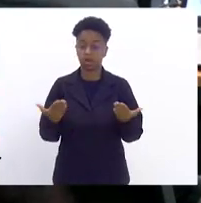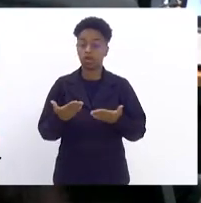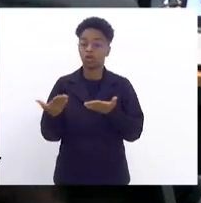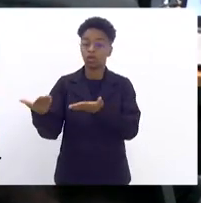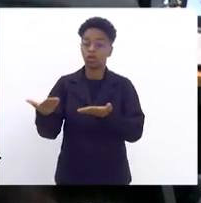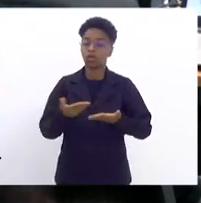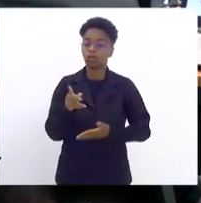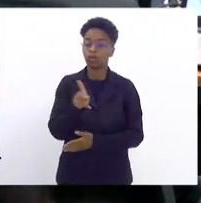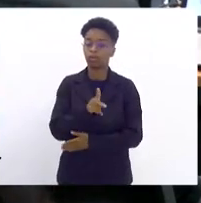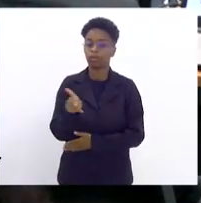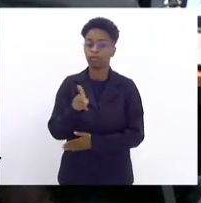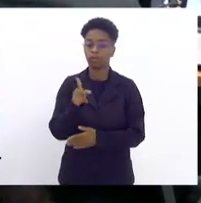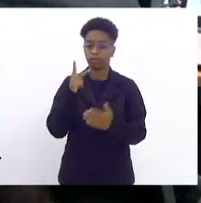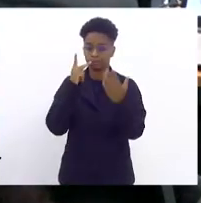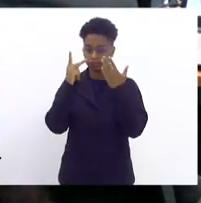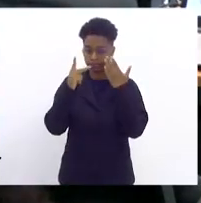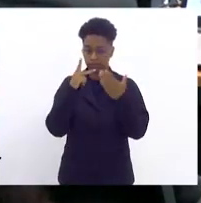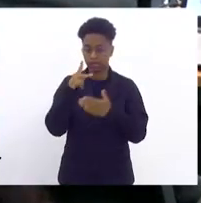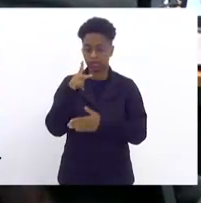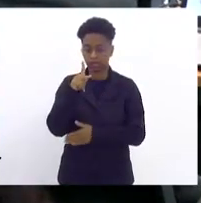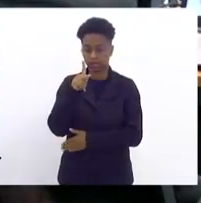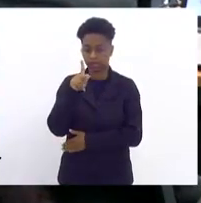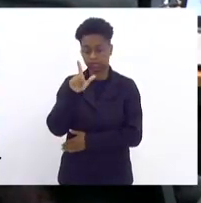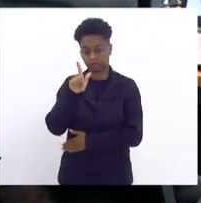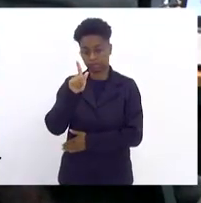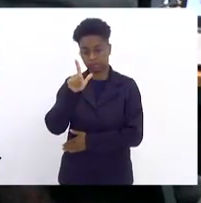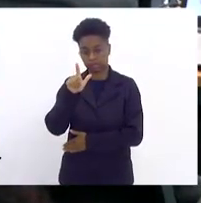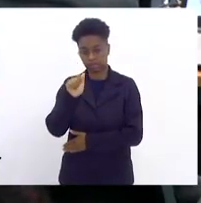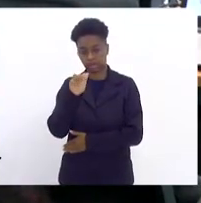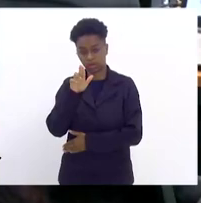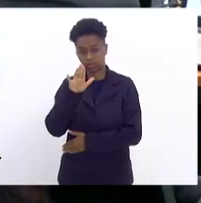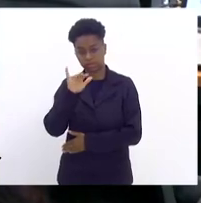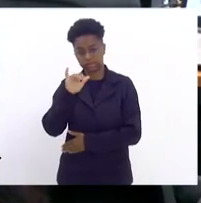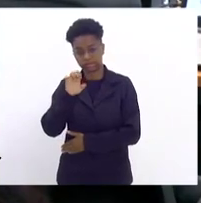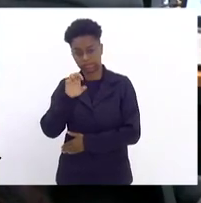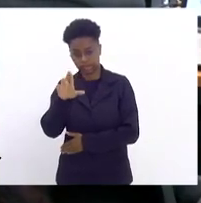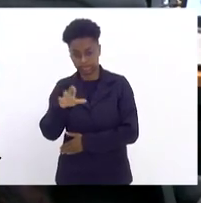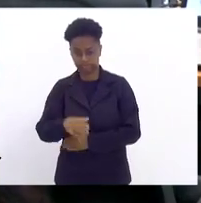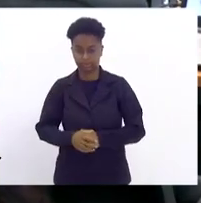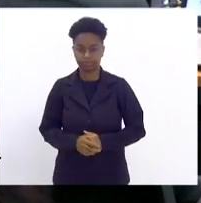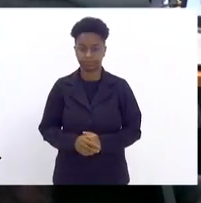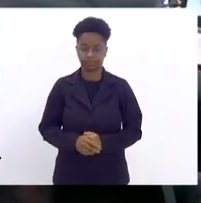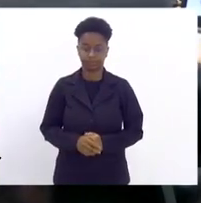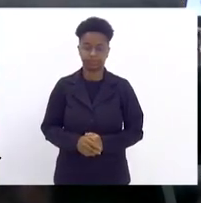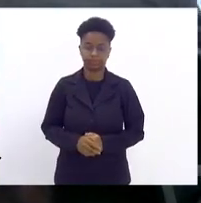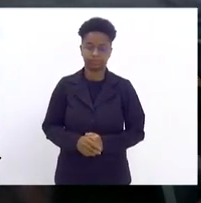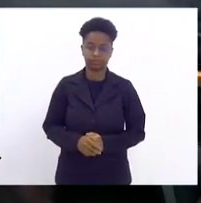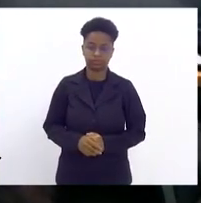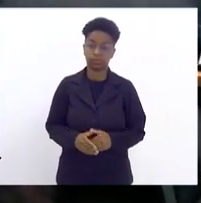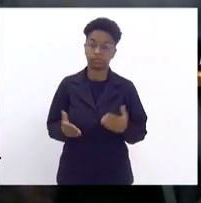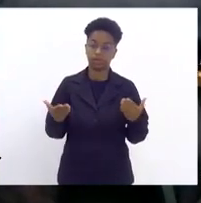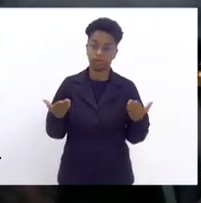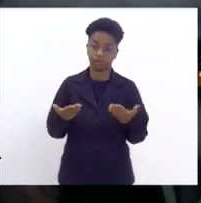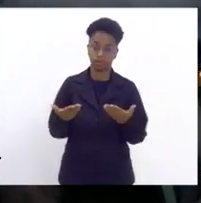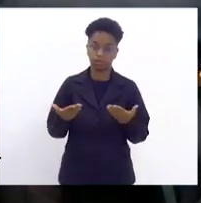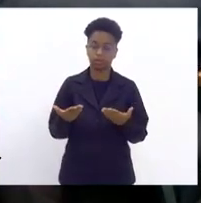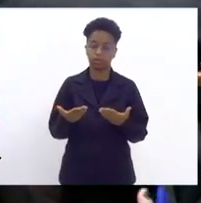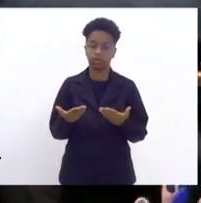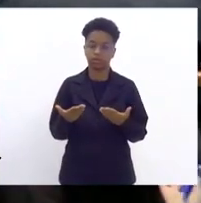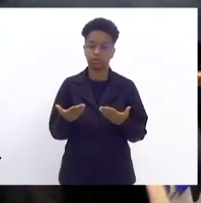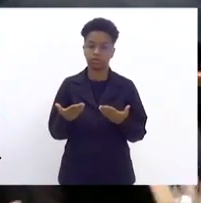professora psicopedagoga glaucier Leide Nunes de Araújo para nos dar